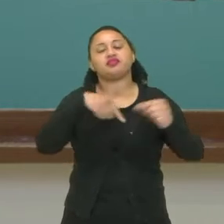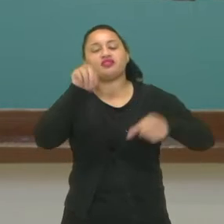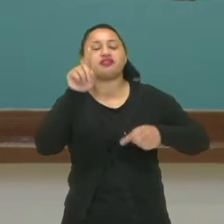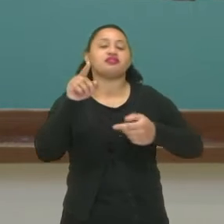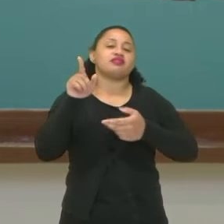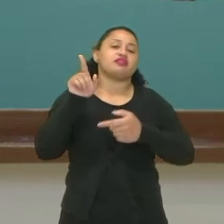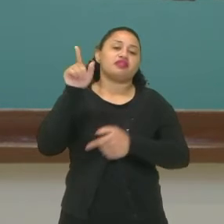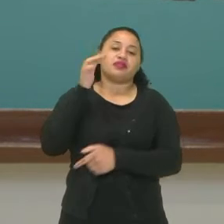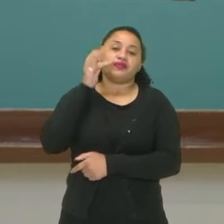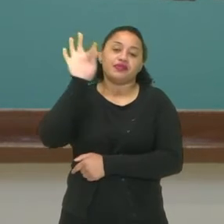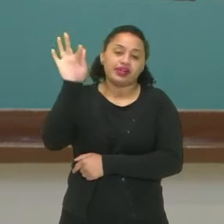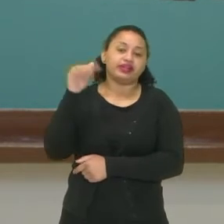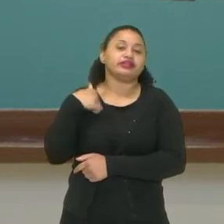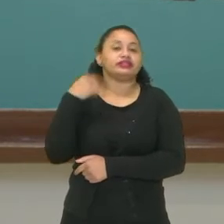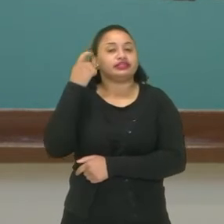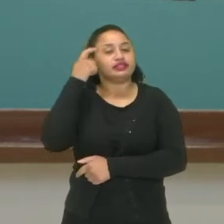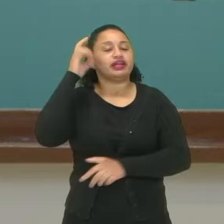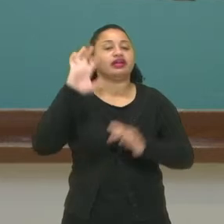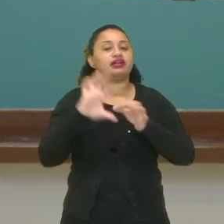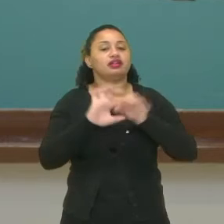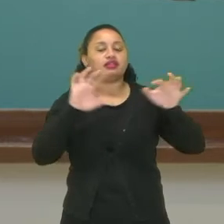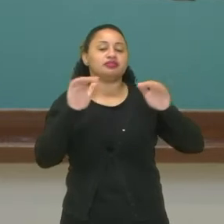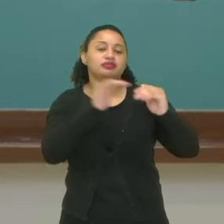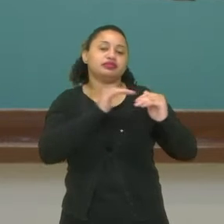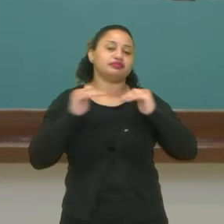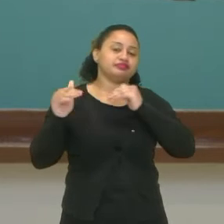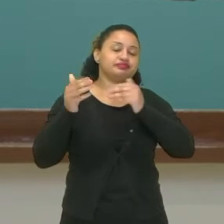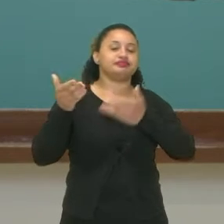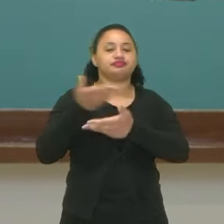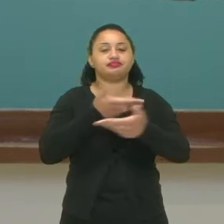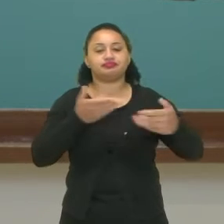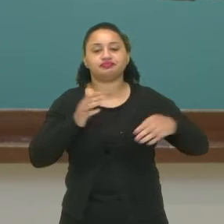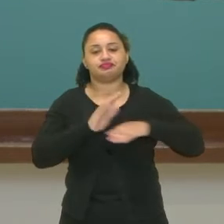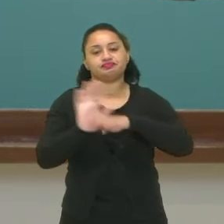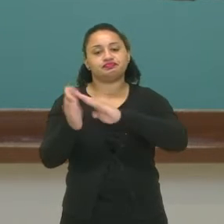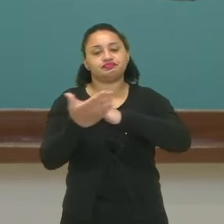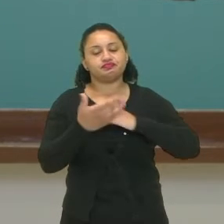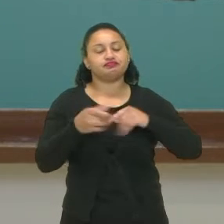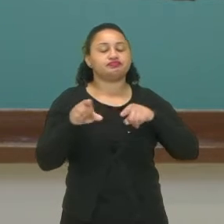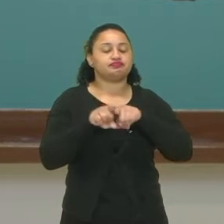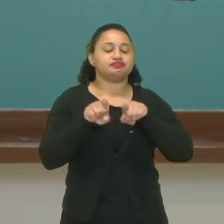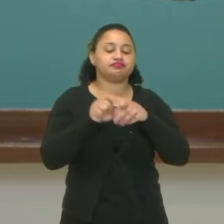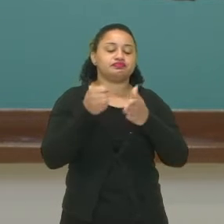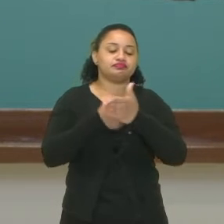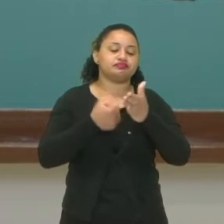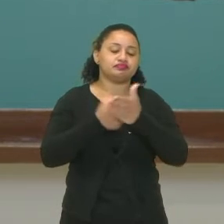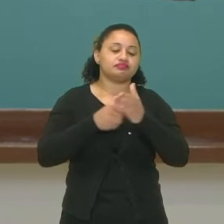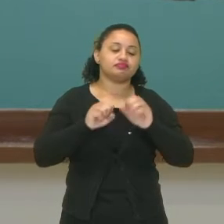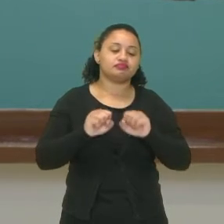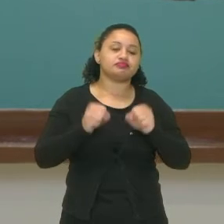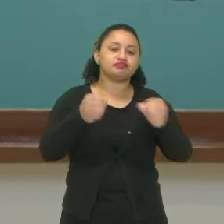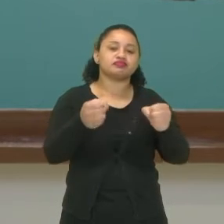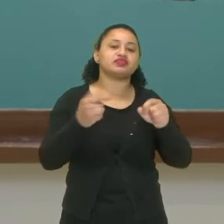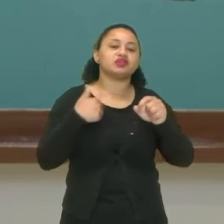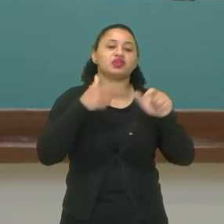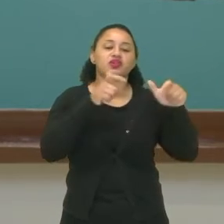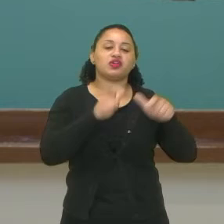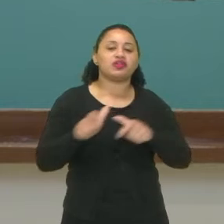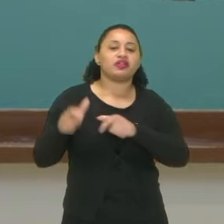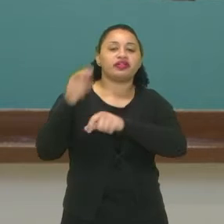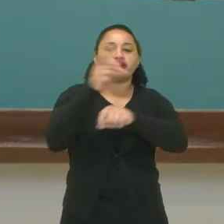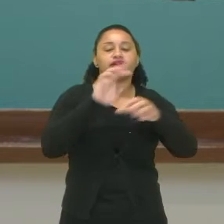As ideias de liberdade, igualdade, fraternidade, e a luta, né, por nações livres, né, de se